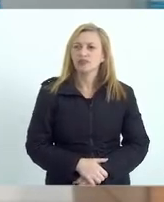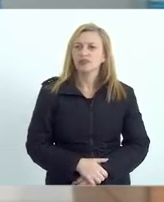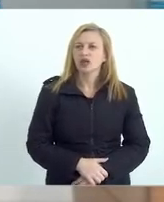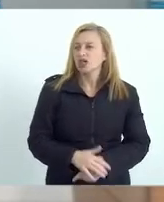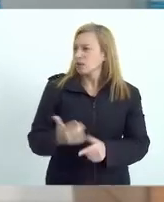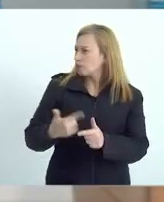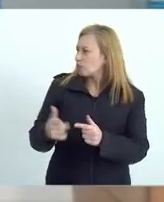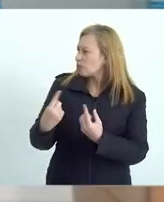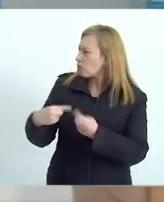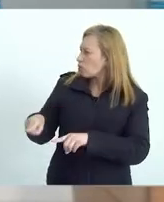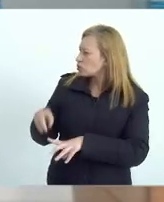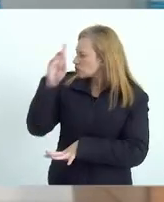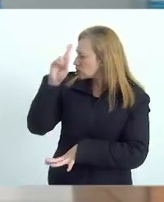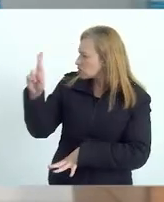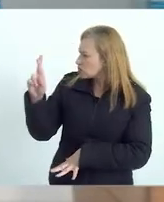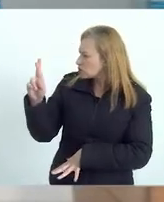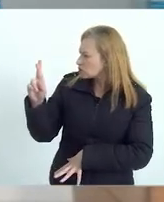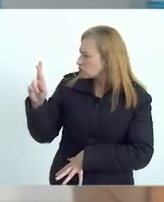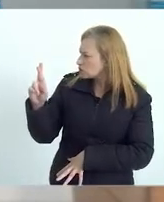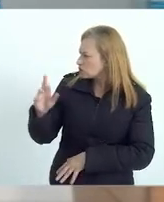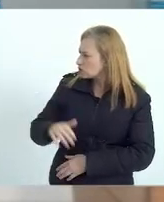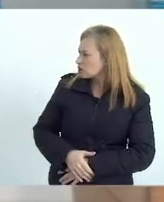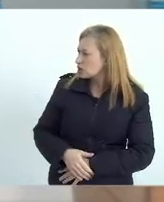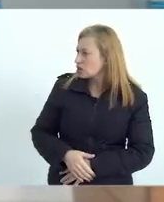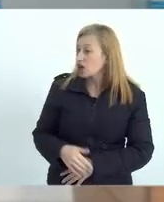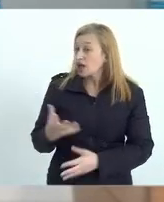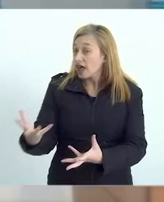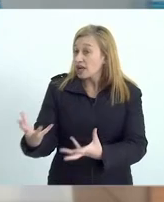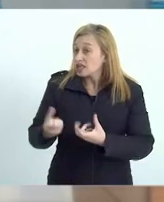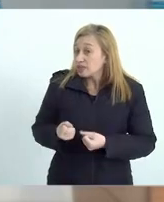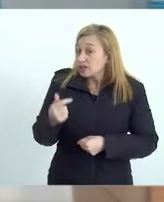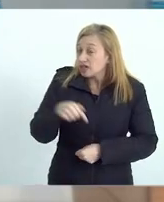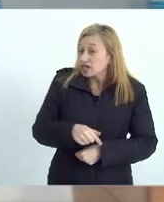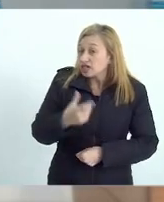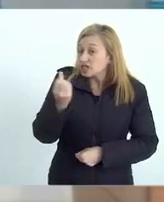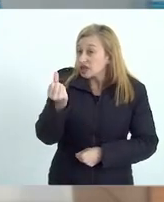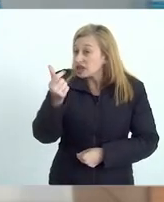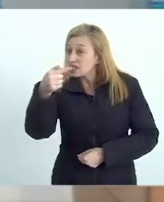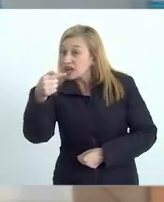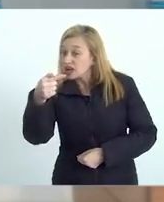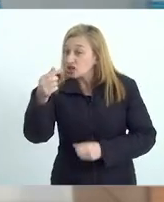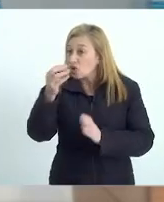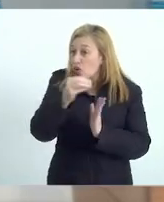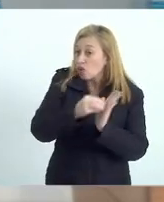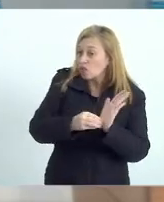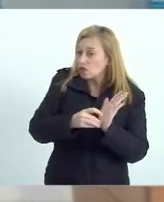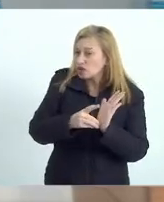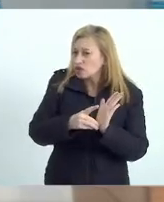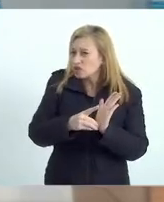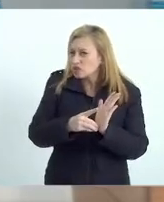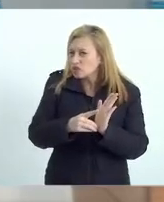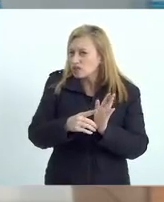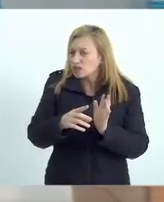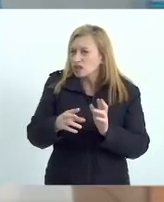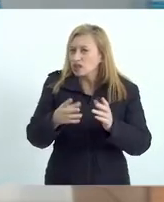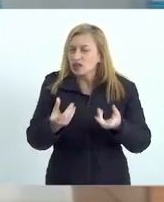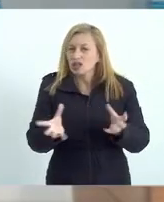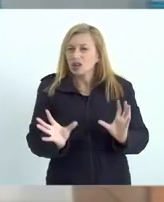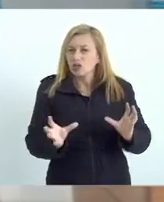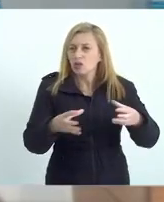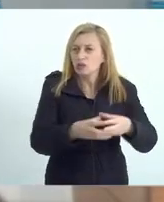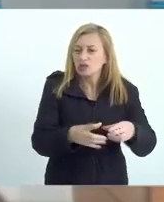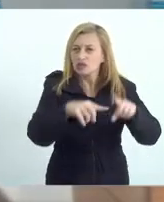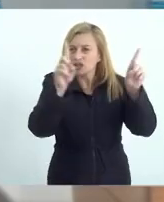ter alguma coisa contra o senhor comandante a gente está recebendo aqui 67 eu fiz por semana a respeito da comissão de